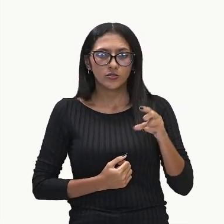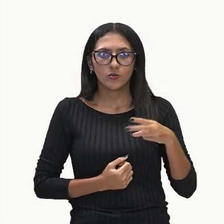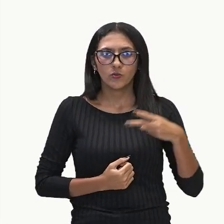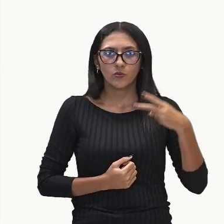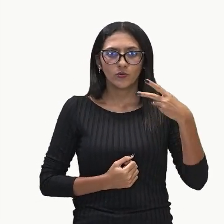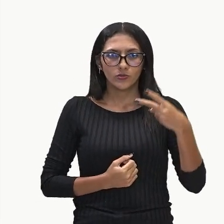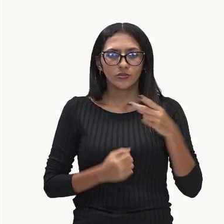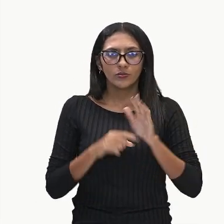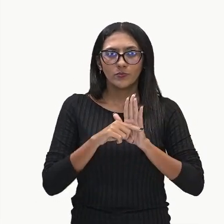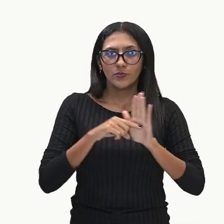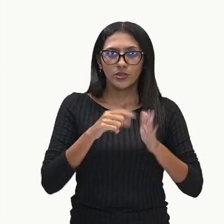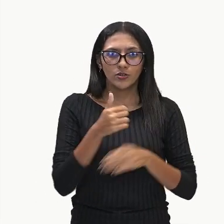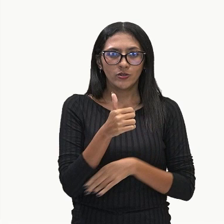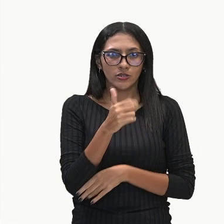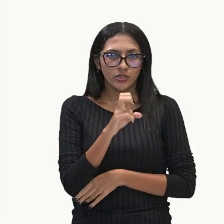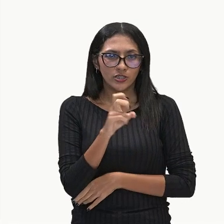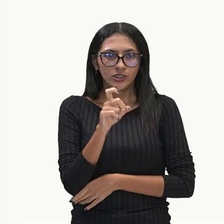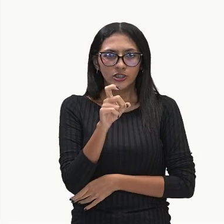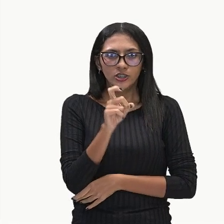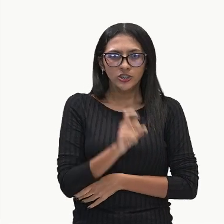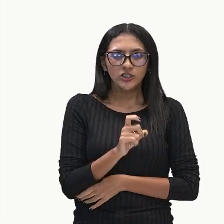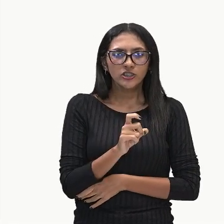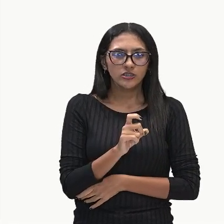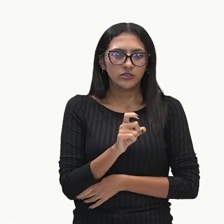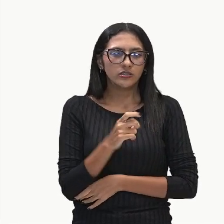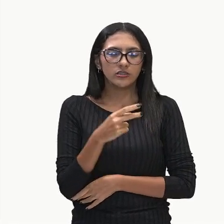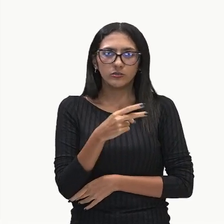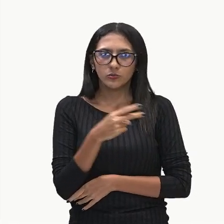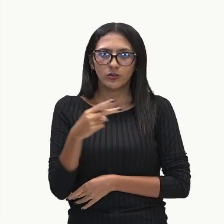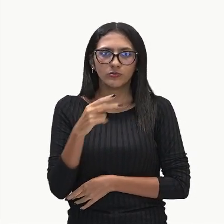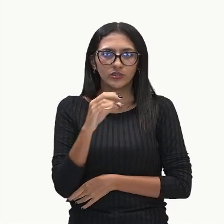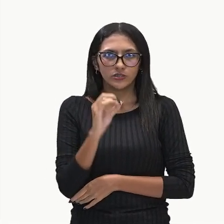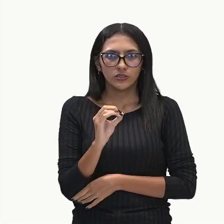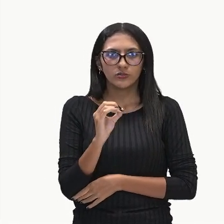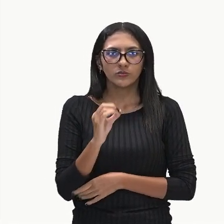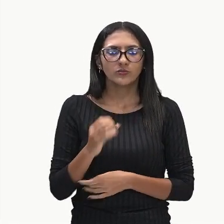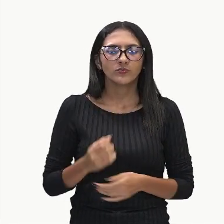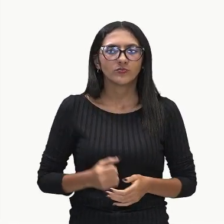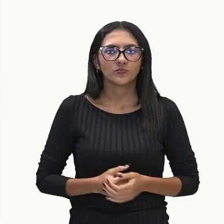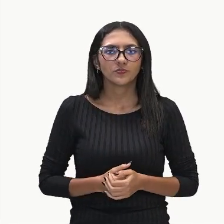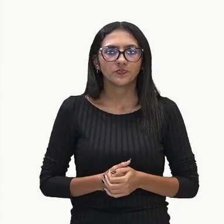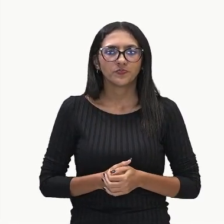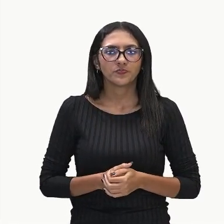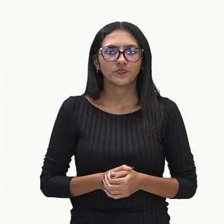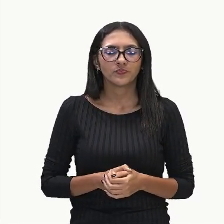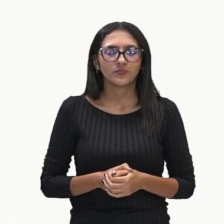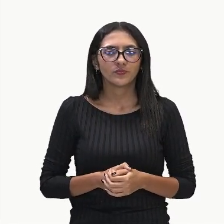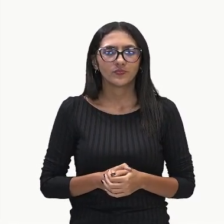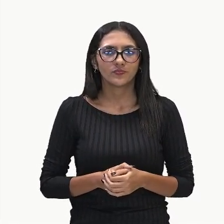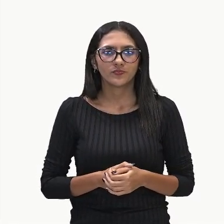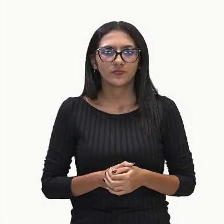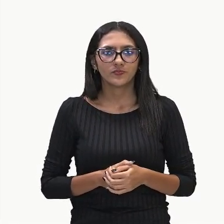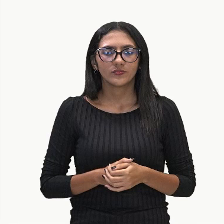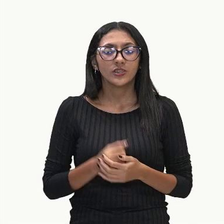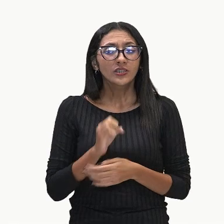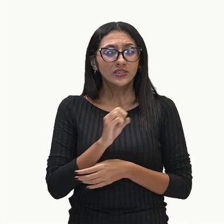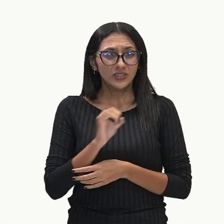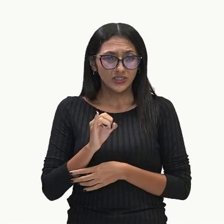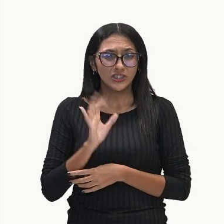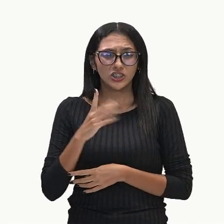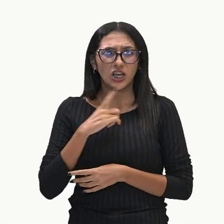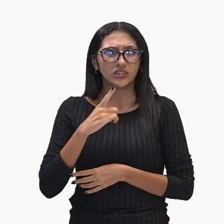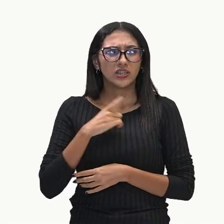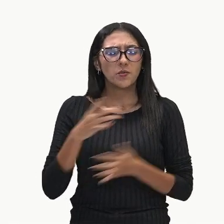3x² menos 15x igual a zero. E ali, inicialmente, se você já tiver